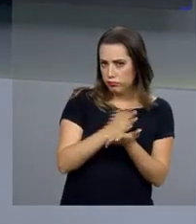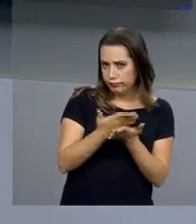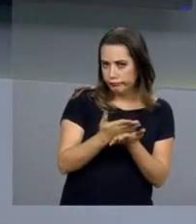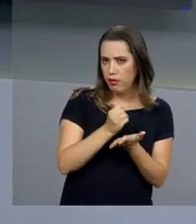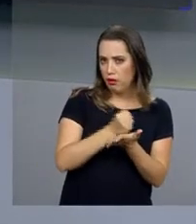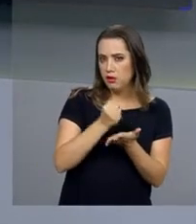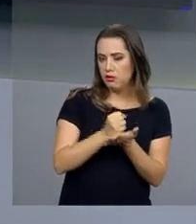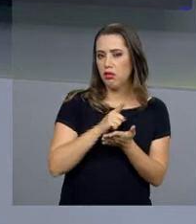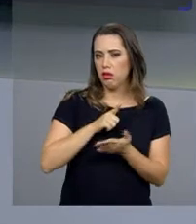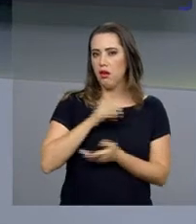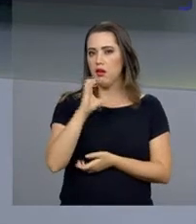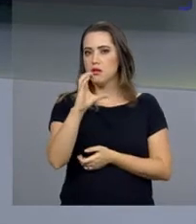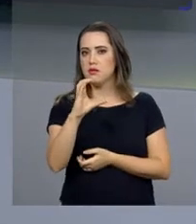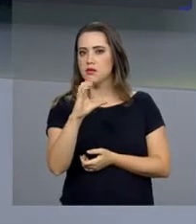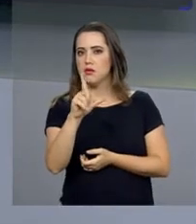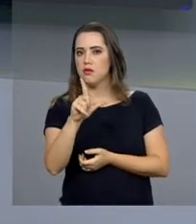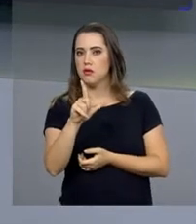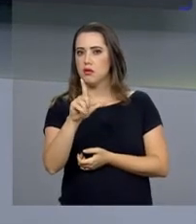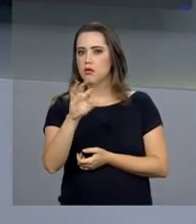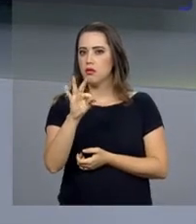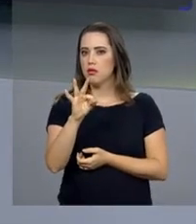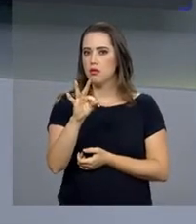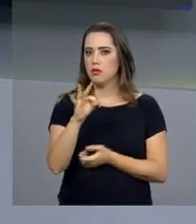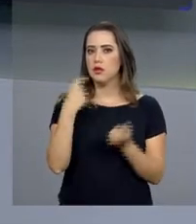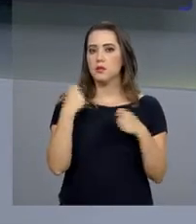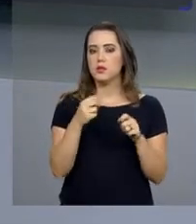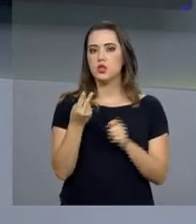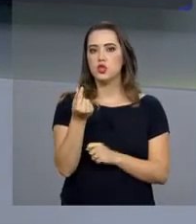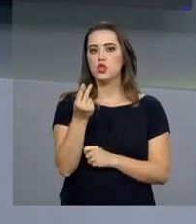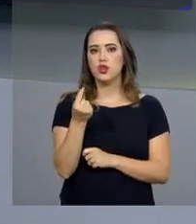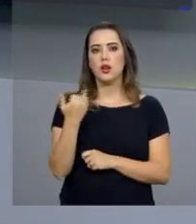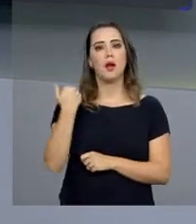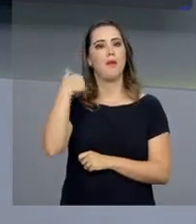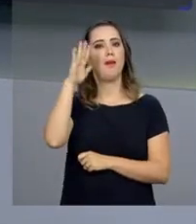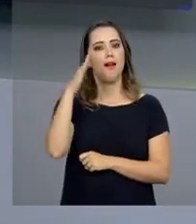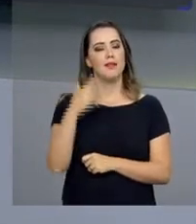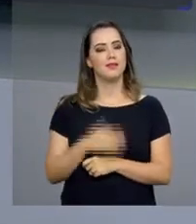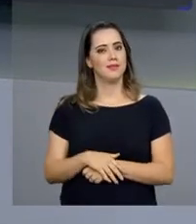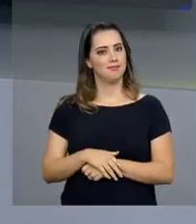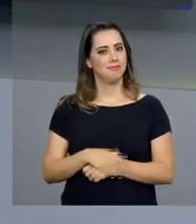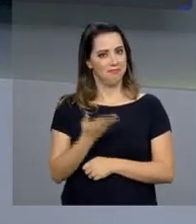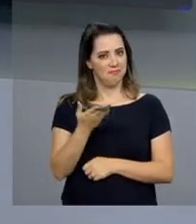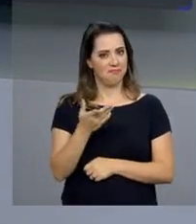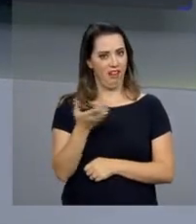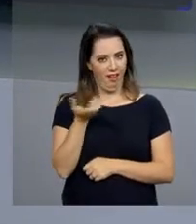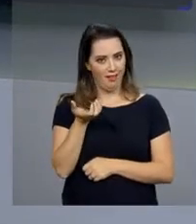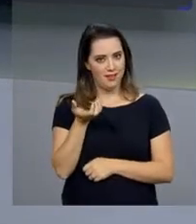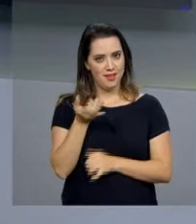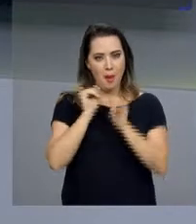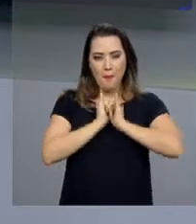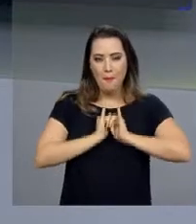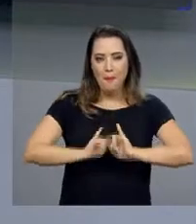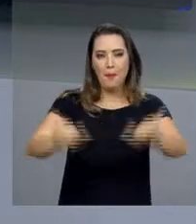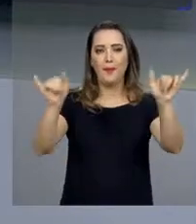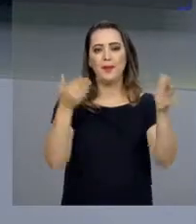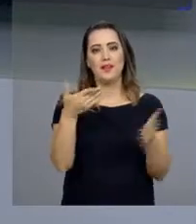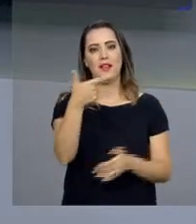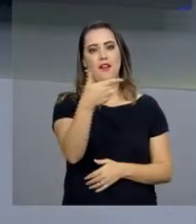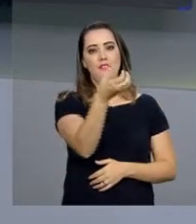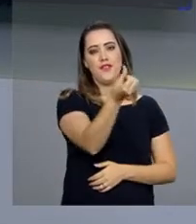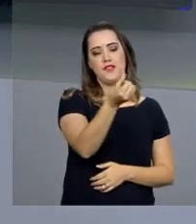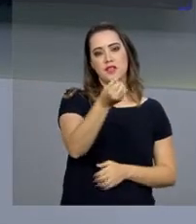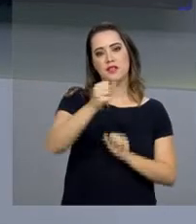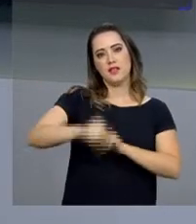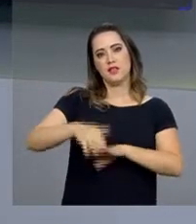contrato pela clt e está precisando de um dinheirinho extra vai aqui uma boa notícia a partir de 26 de setembro a